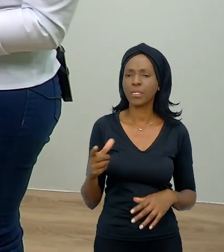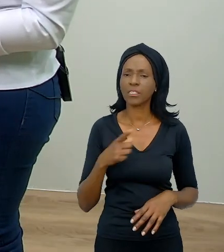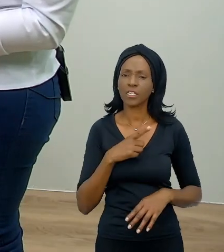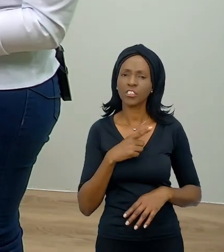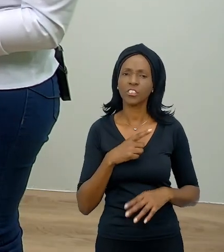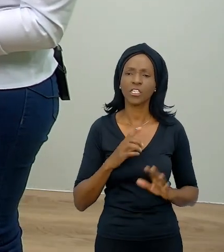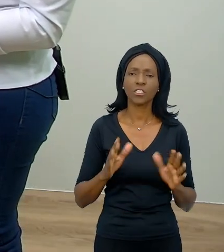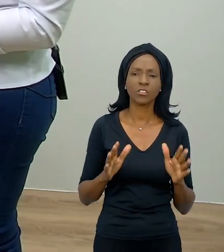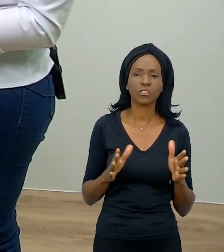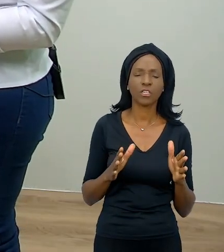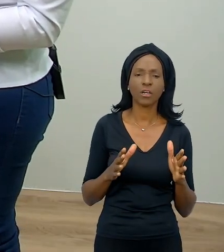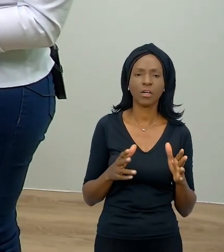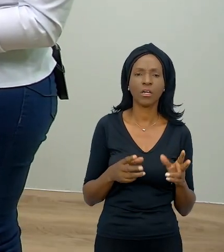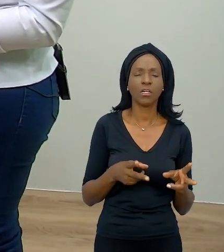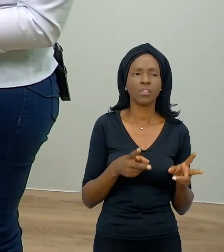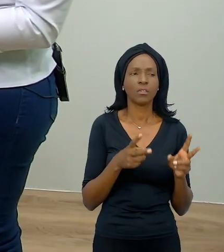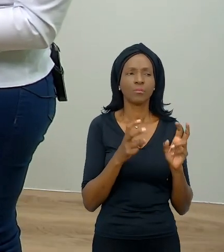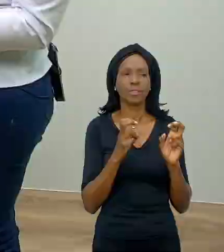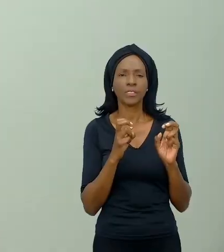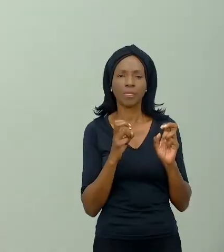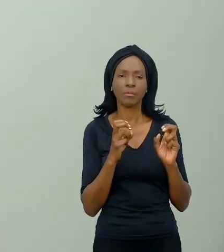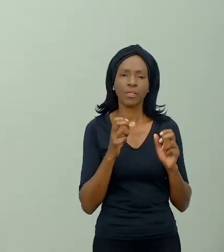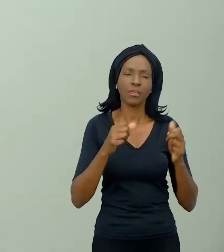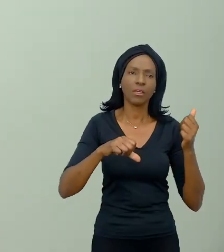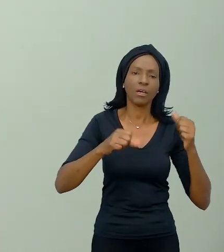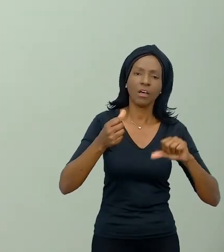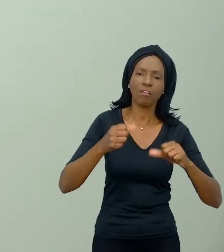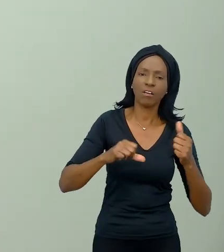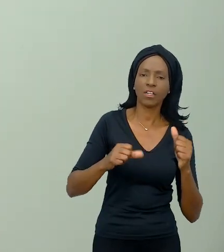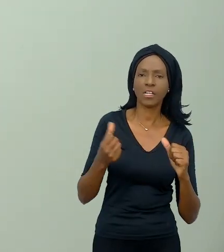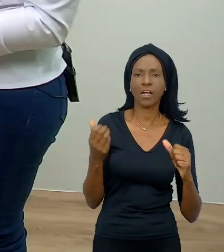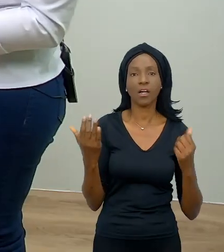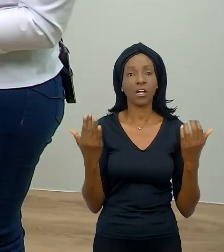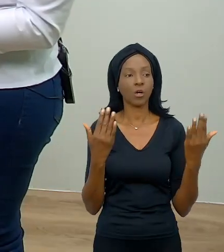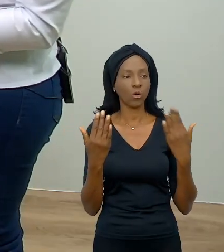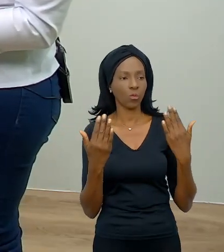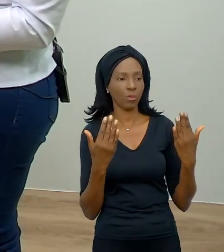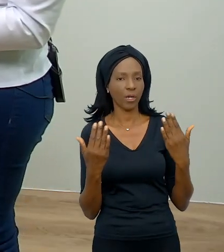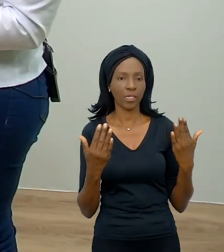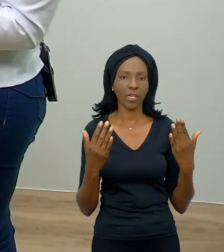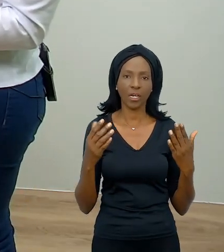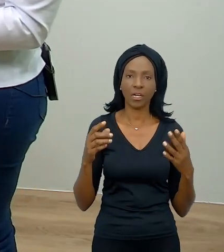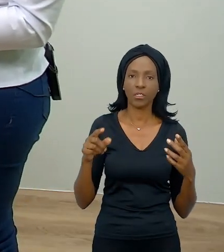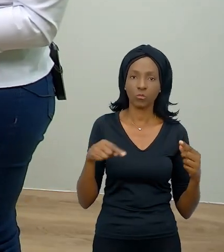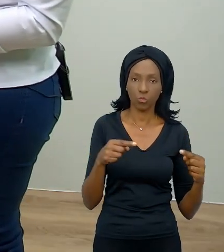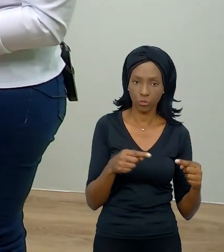lá, identificar, analisar, comparar um determinado